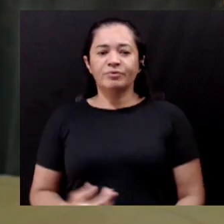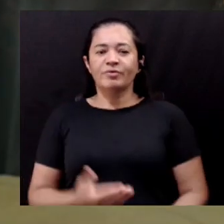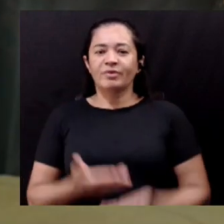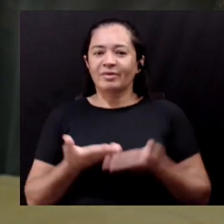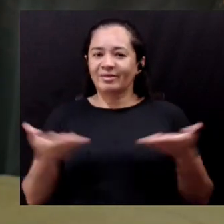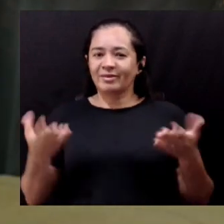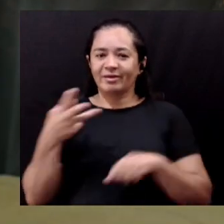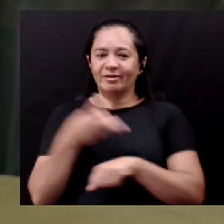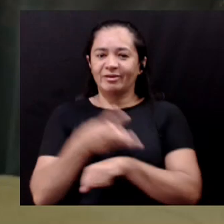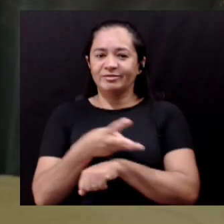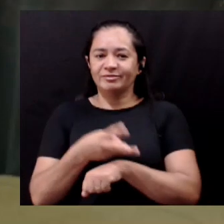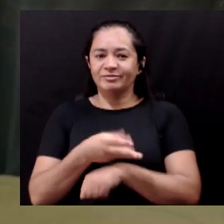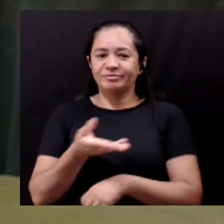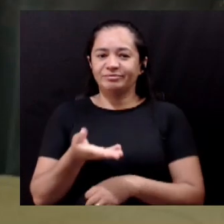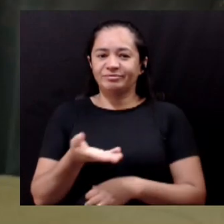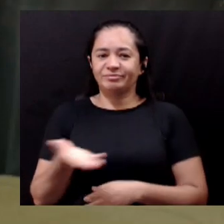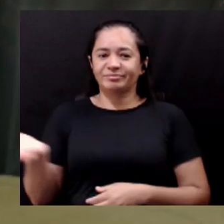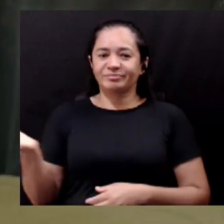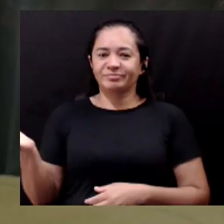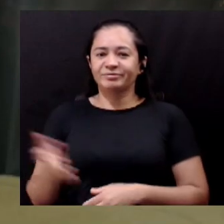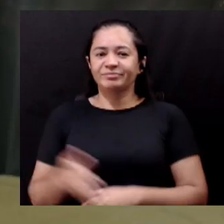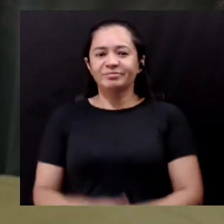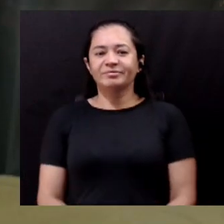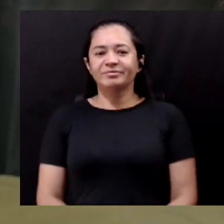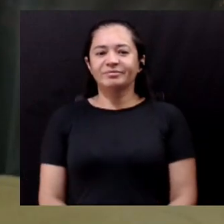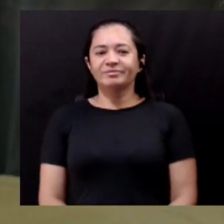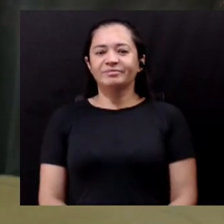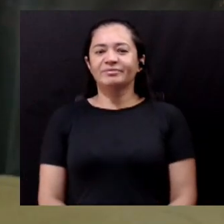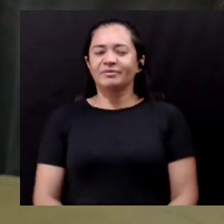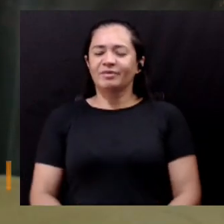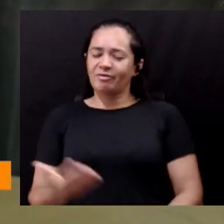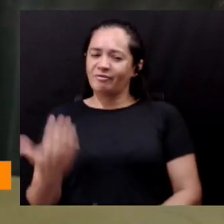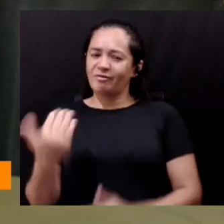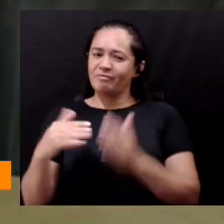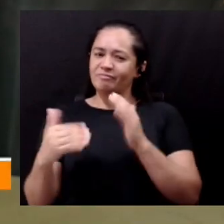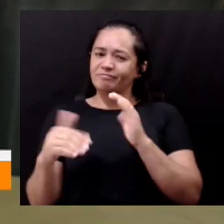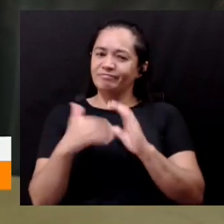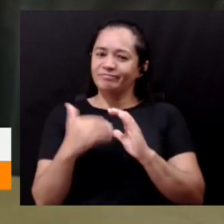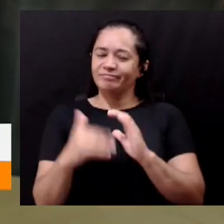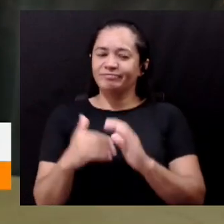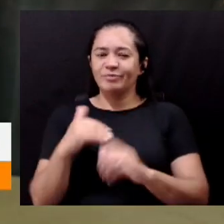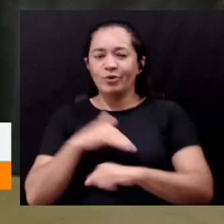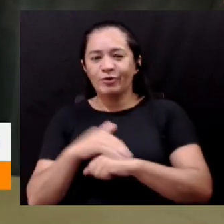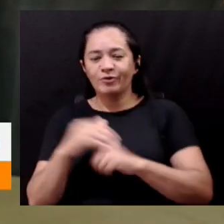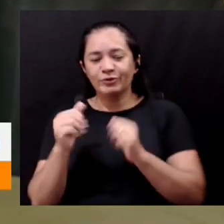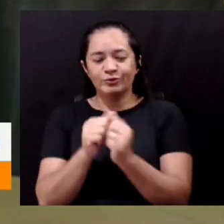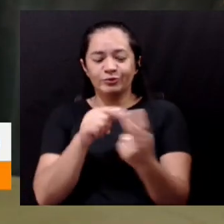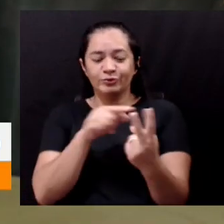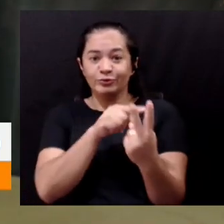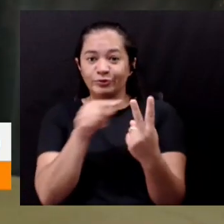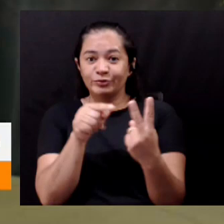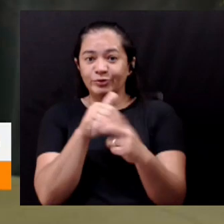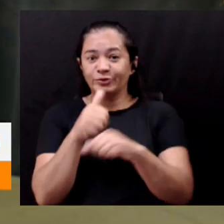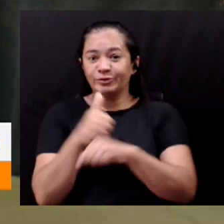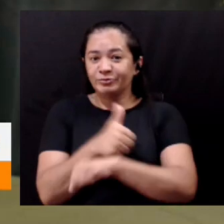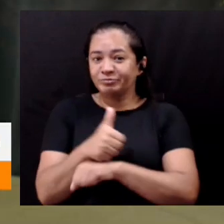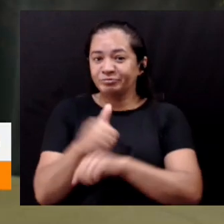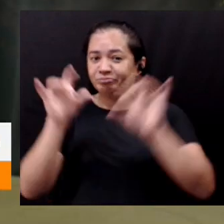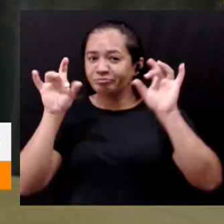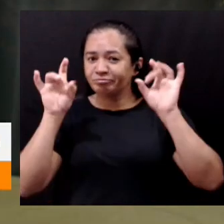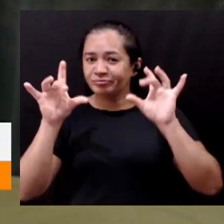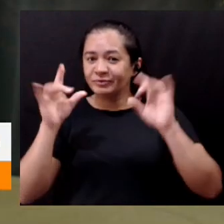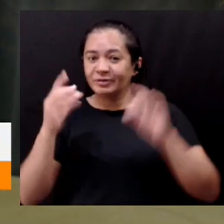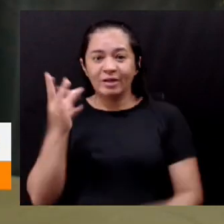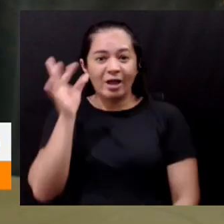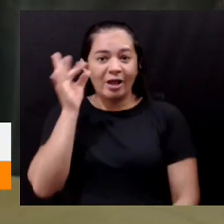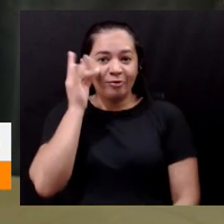1997-829-3776, manda sua mensagem para a gente, conversa com os nossos especialistas que estão ao vivo aqui debatendo essa questão,